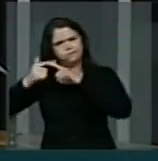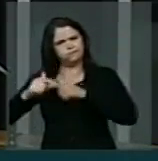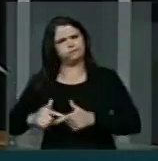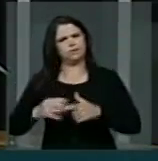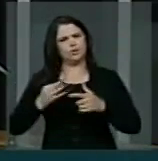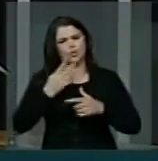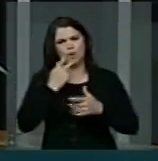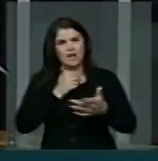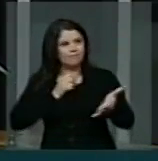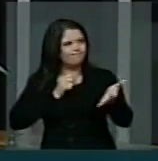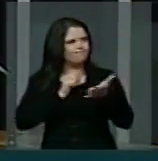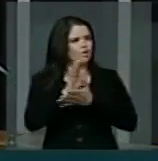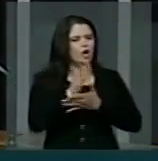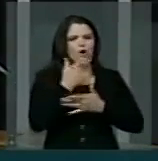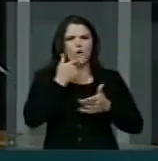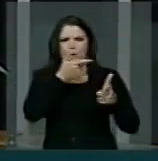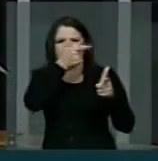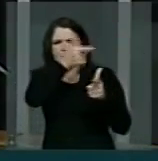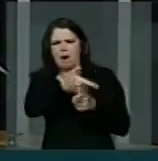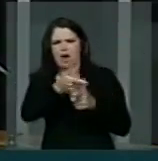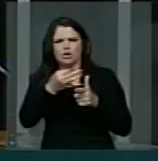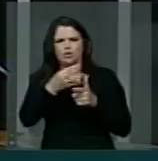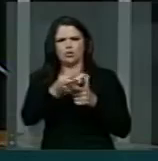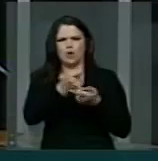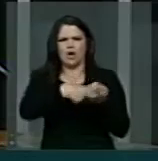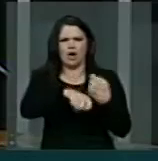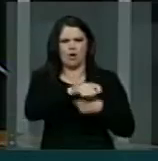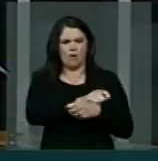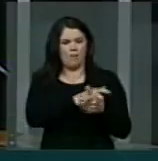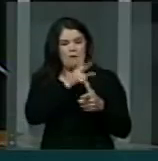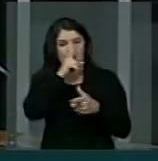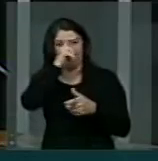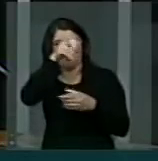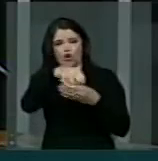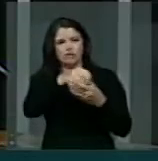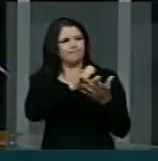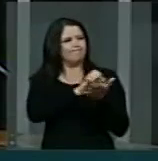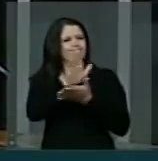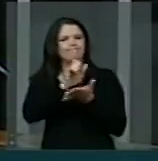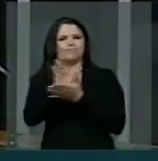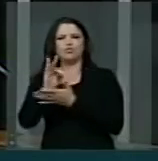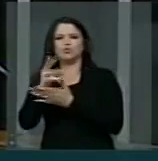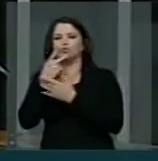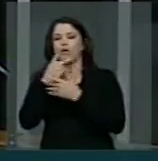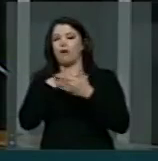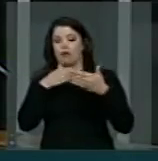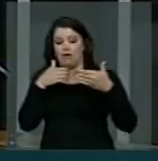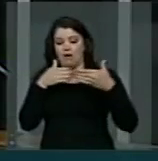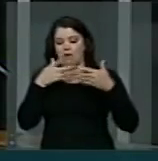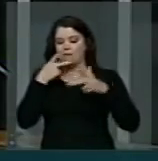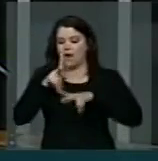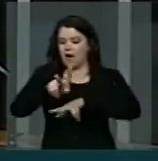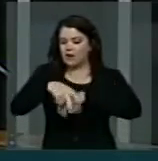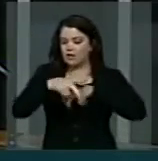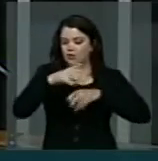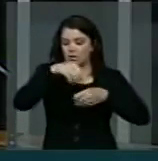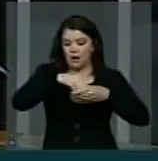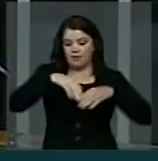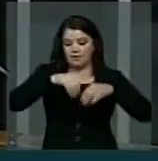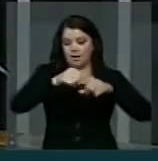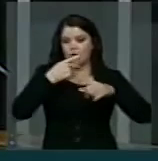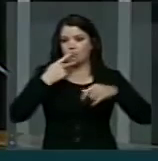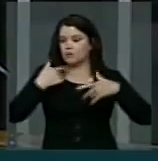pela força das armas e pela economia intensiva, o avanço da fronteira agrícola sobre suas